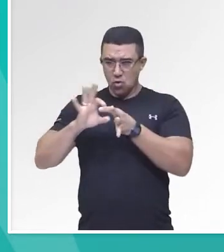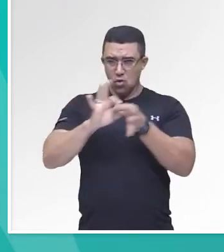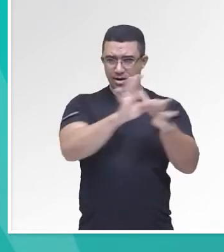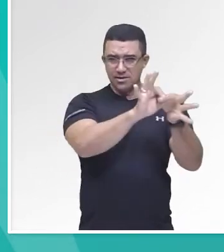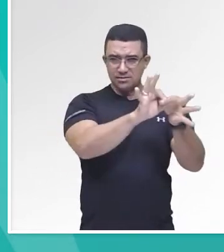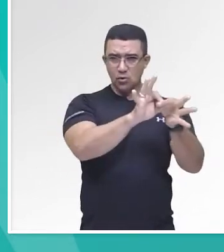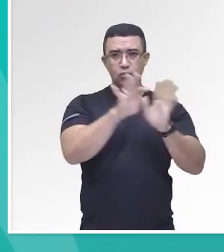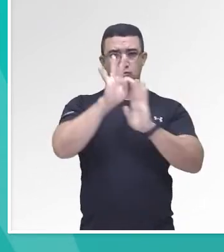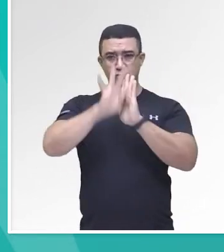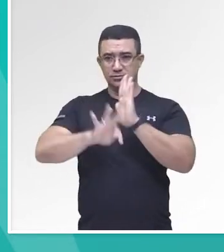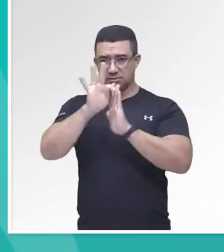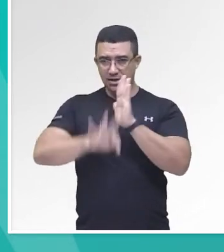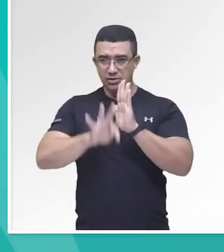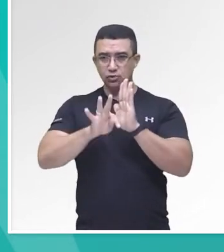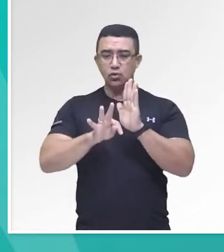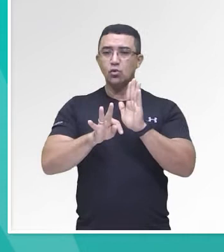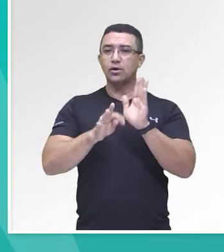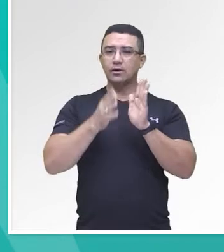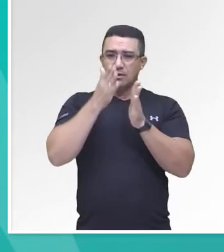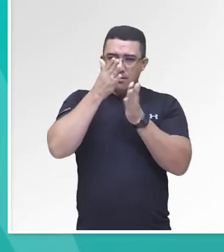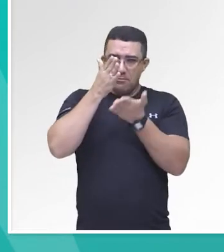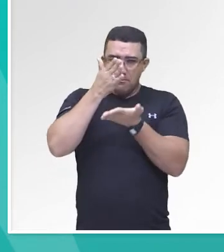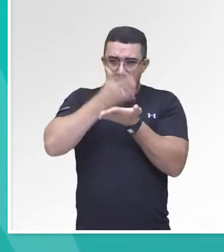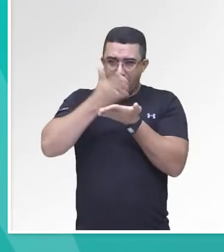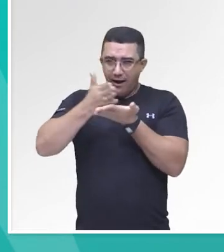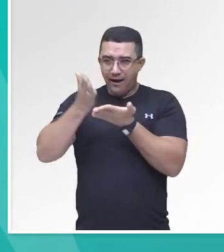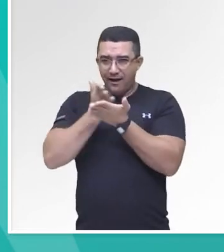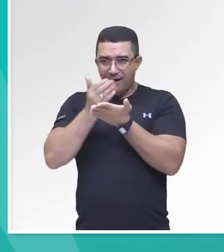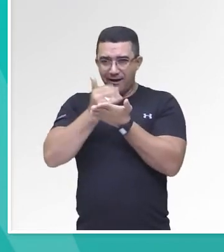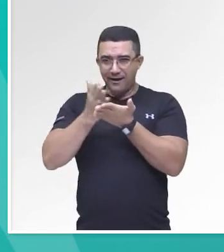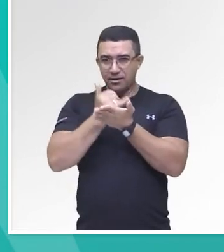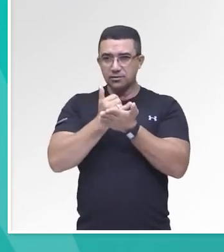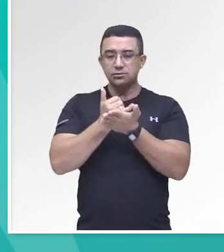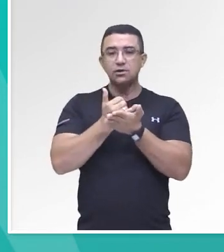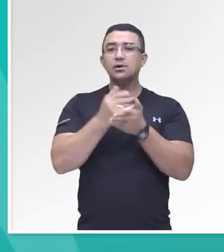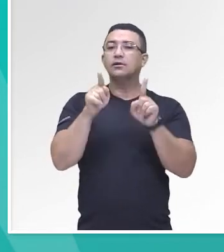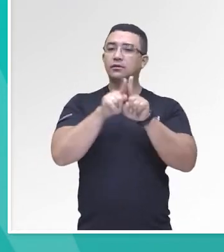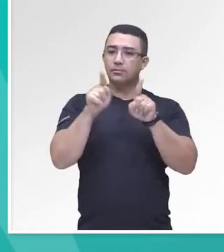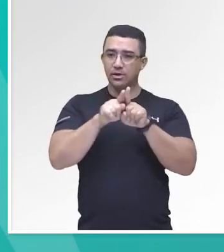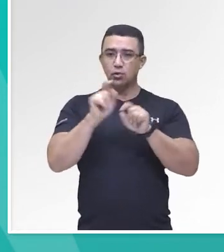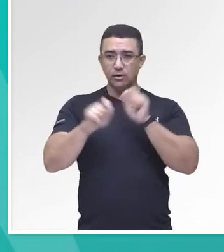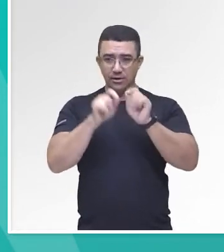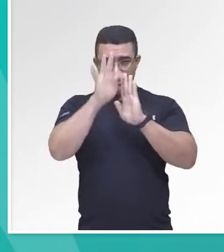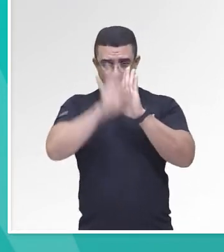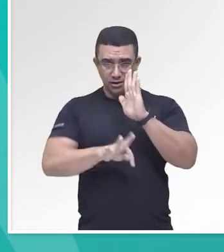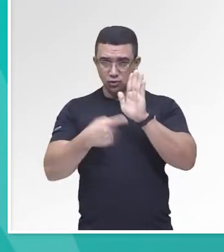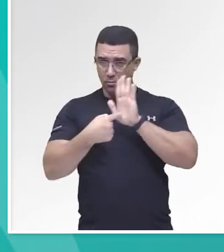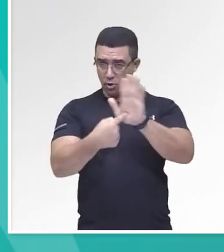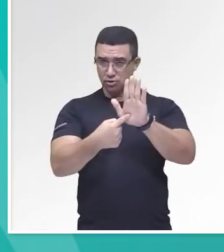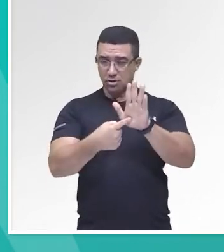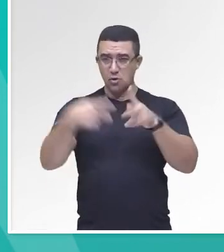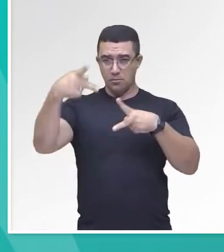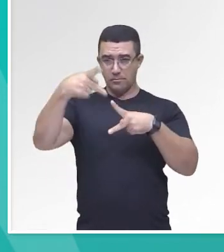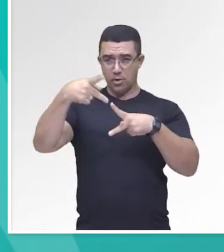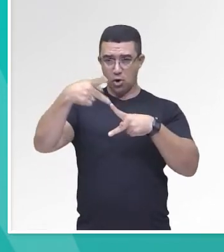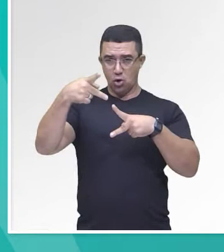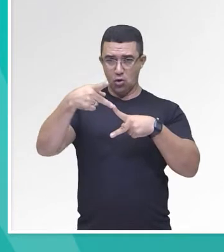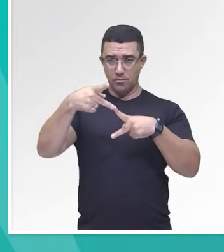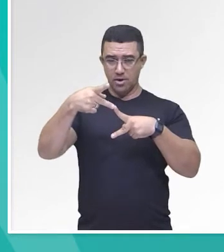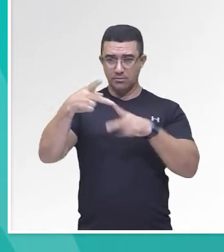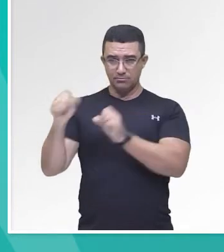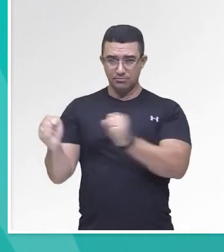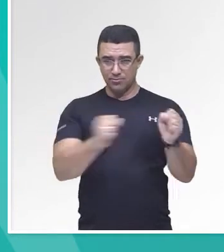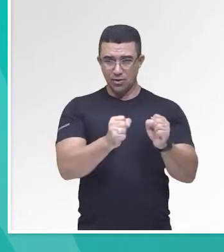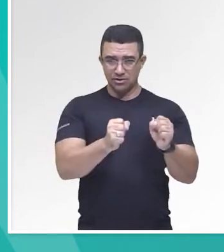harmônica entre as partes do texto, enfatizando a questão dos pronomes possessivos. A gente já sabe, pronomes possessivos eles